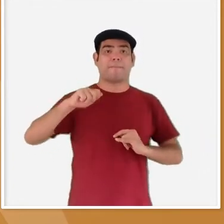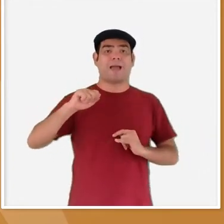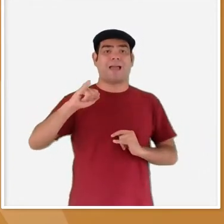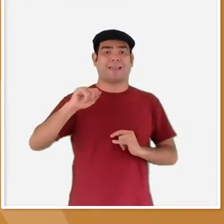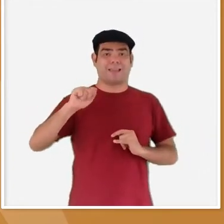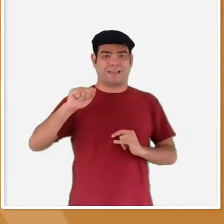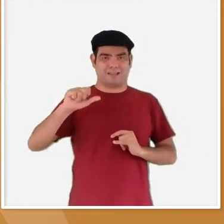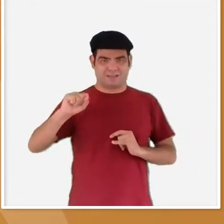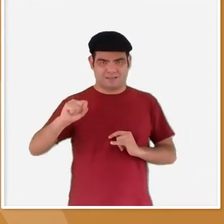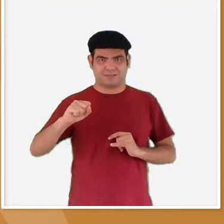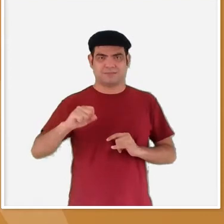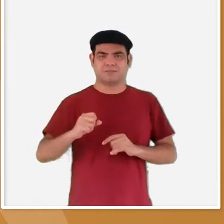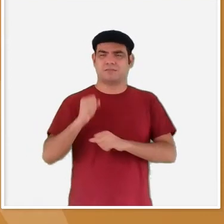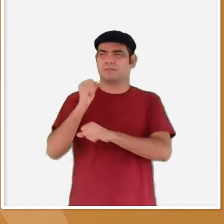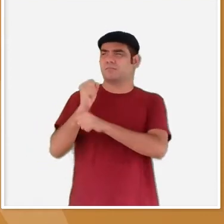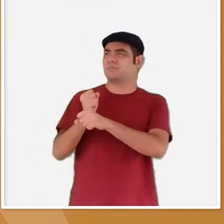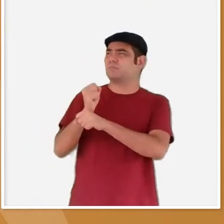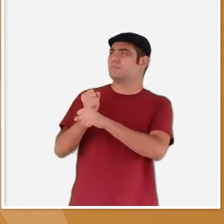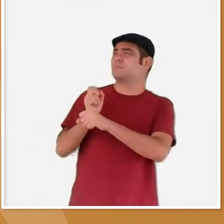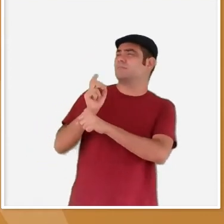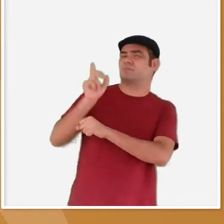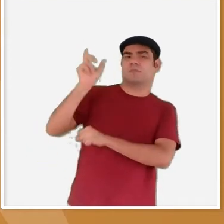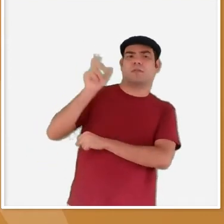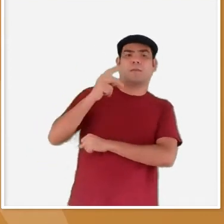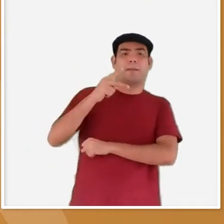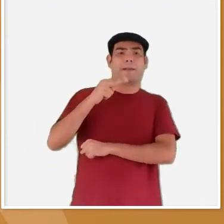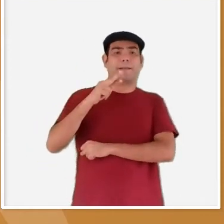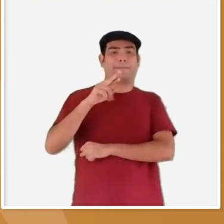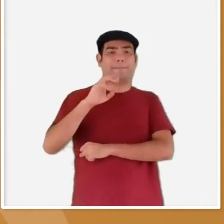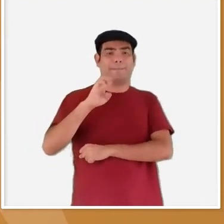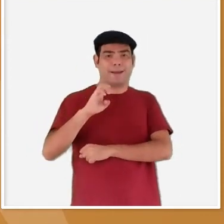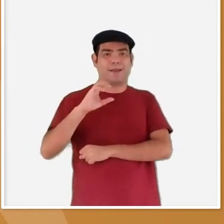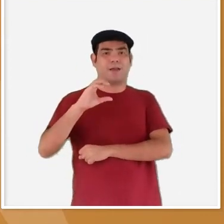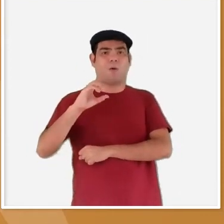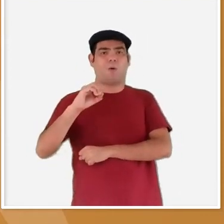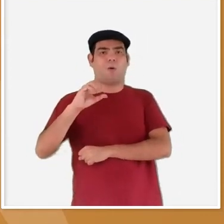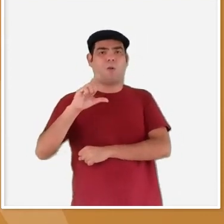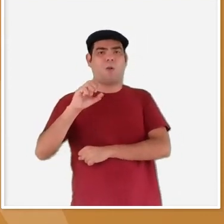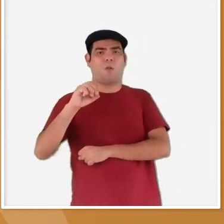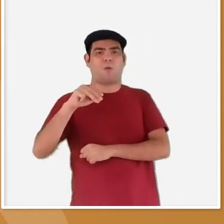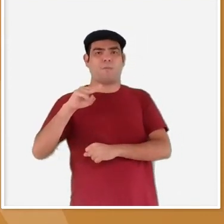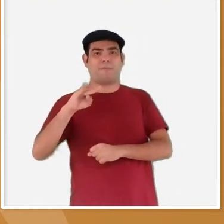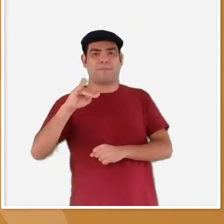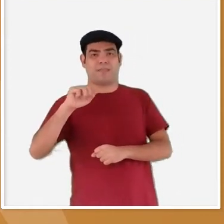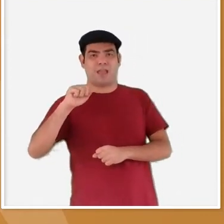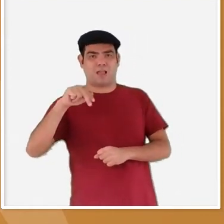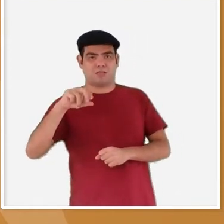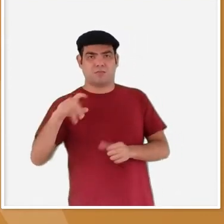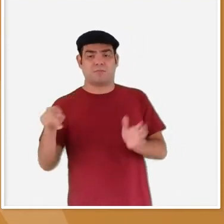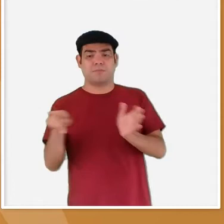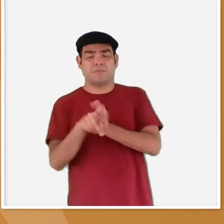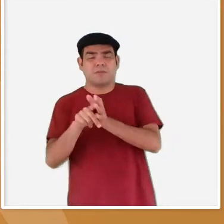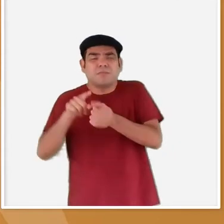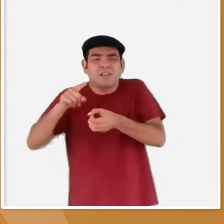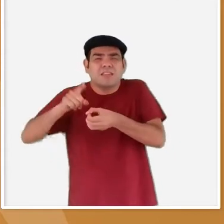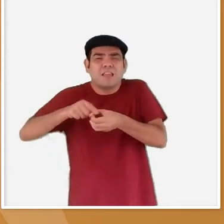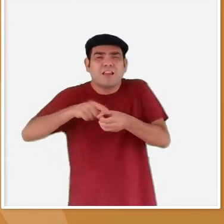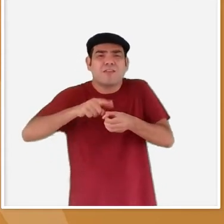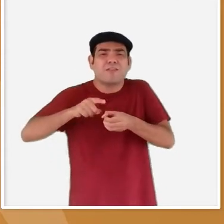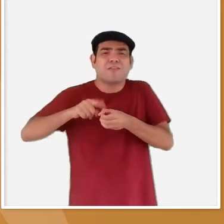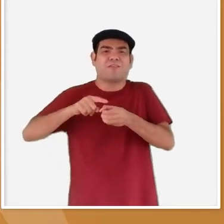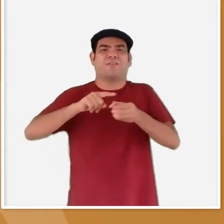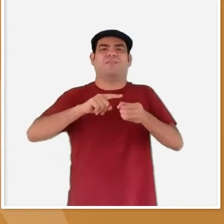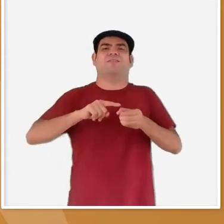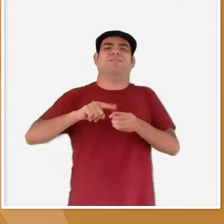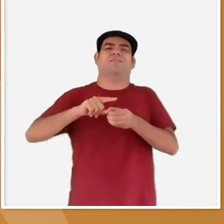edifícios pré-colombianos. Também aqui, isso é mais no interior do México, né? Então, vamos ver aí a